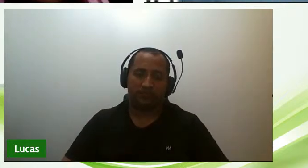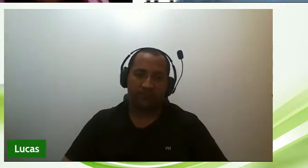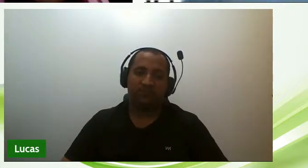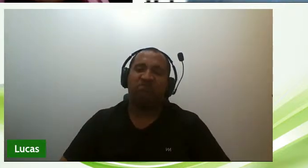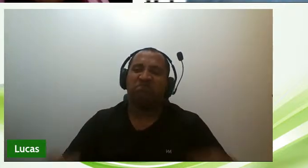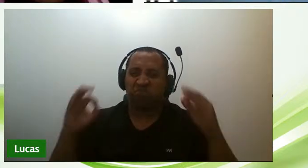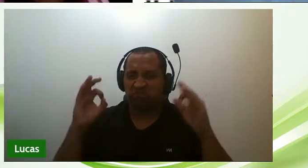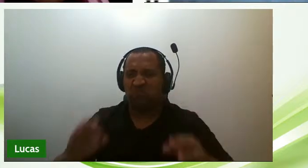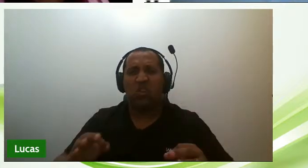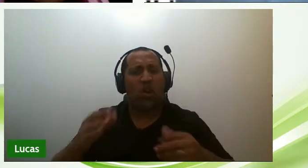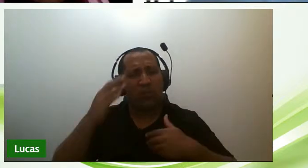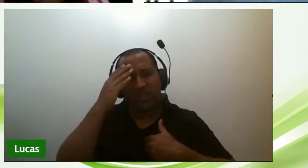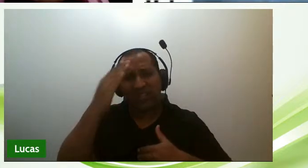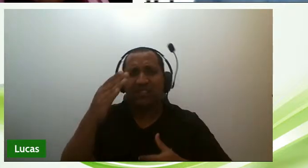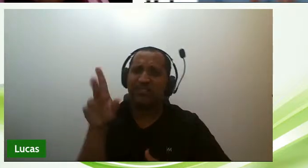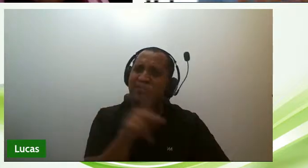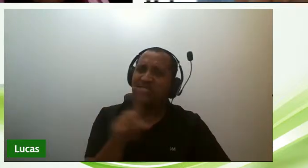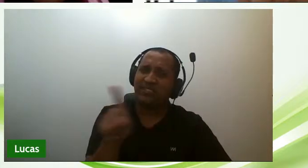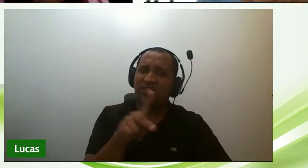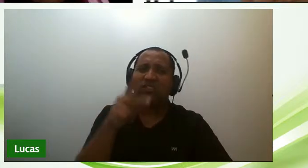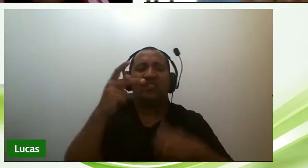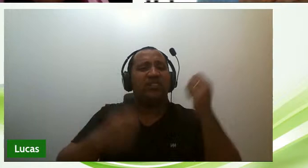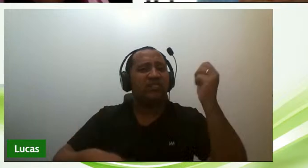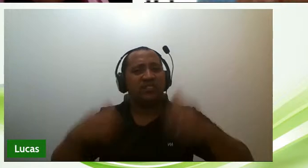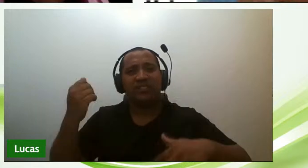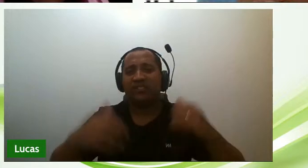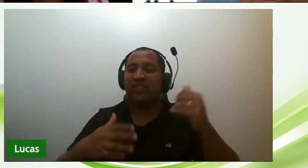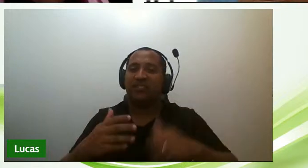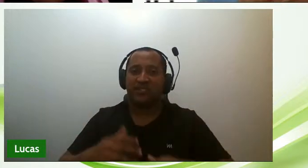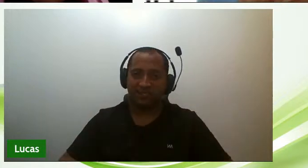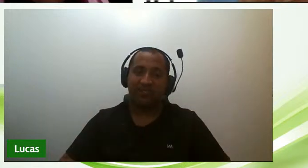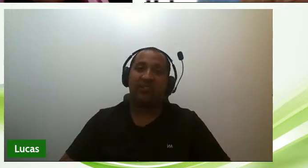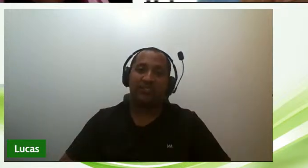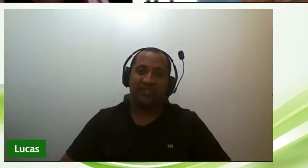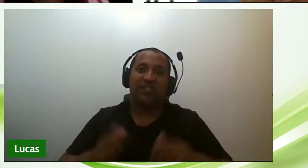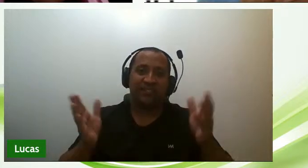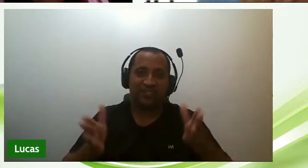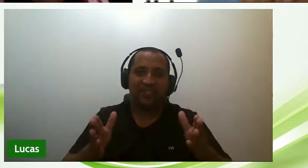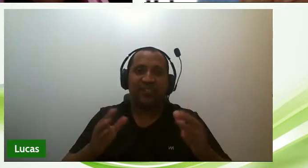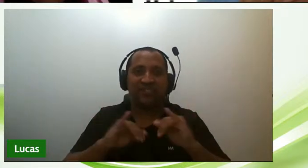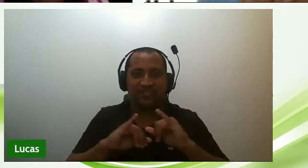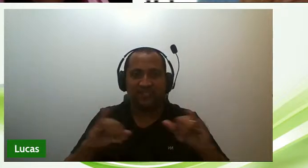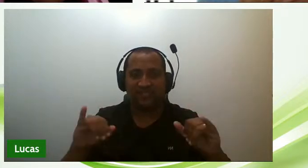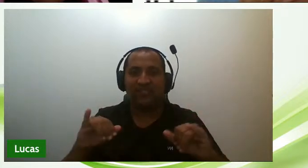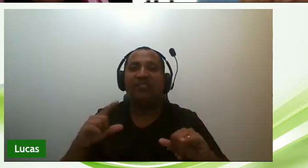Certo, muito obrigado, professor, pelas suas considerações. Eu já lhe aviso previamente que a gente